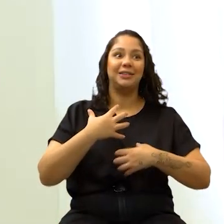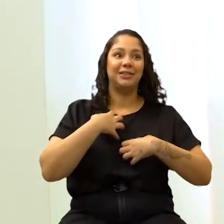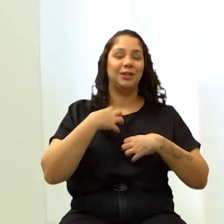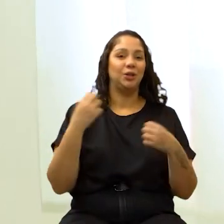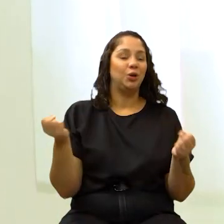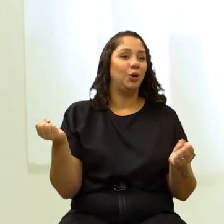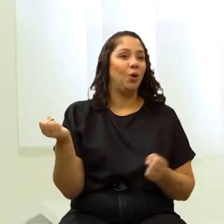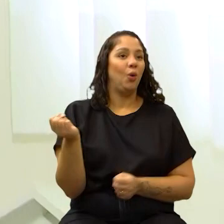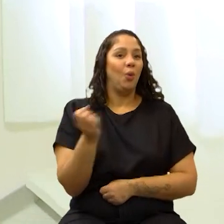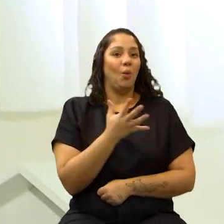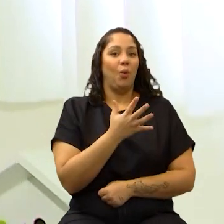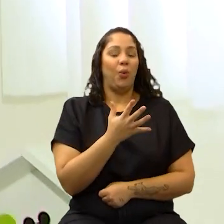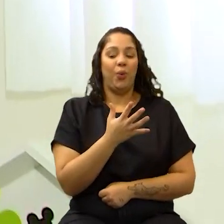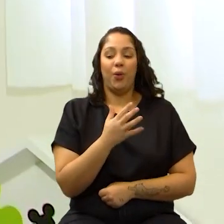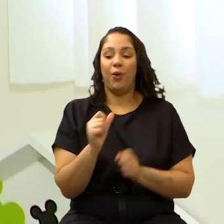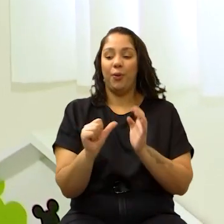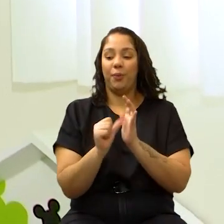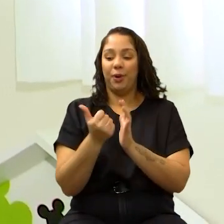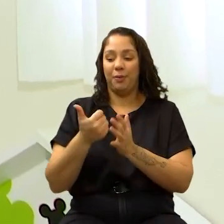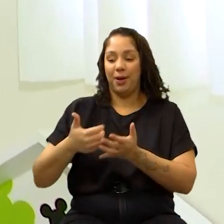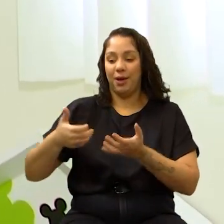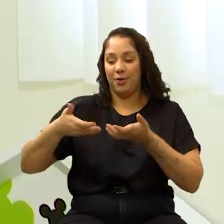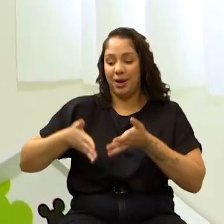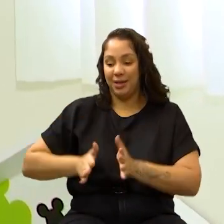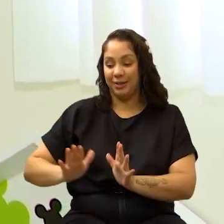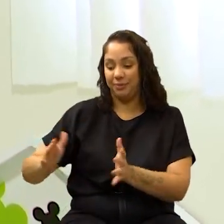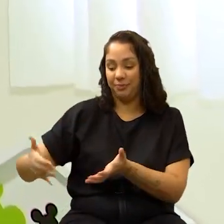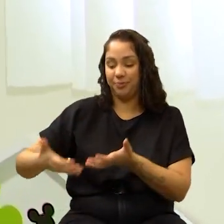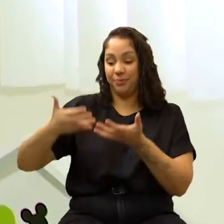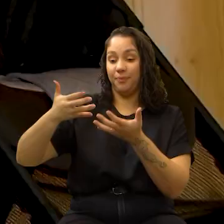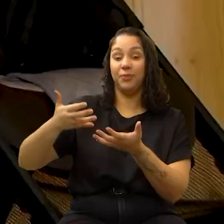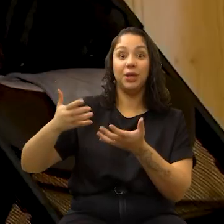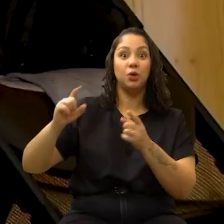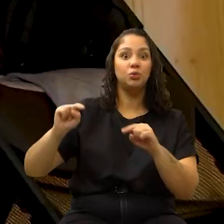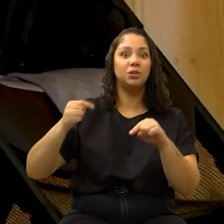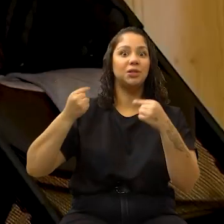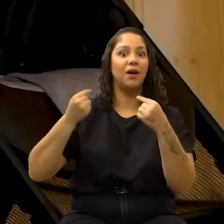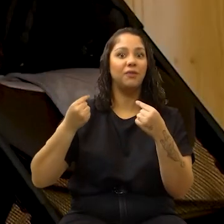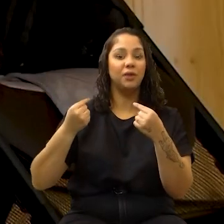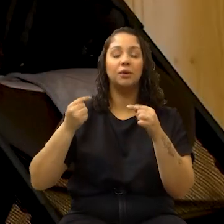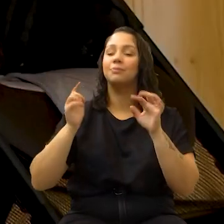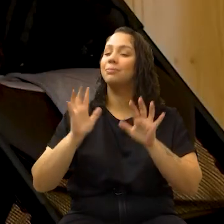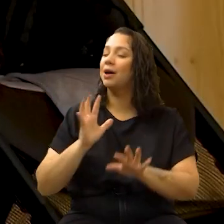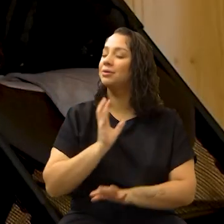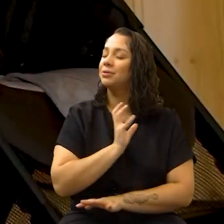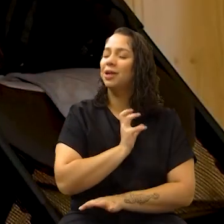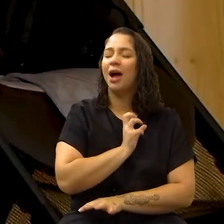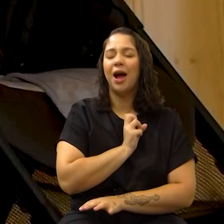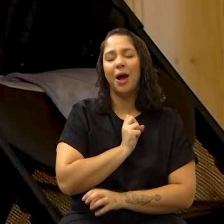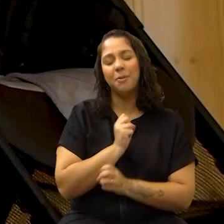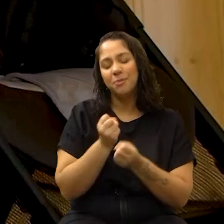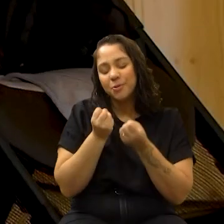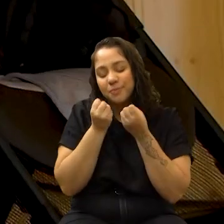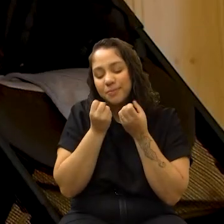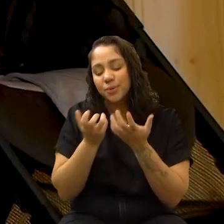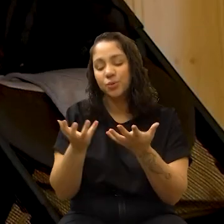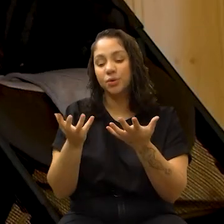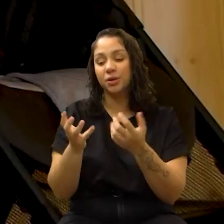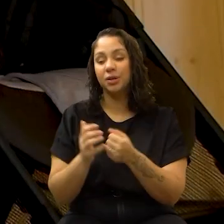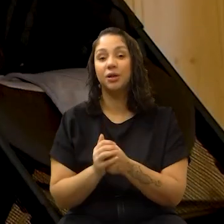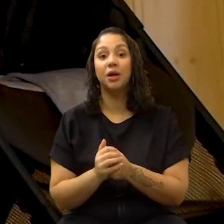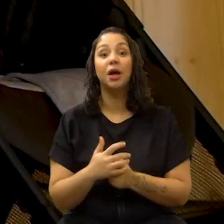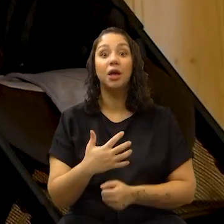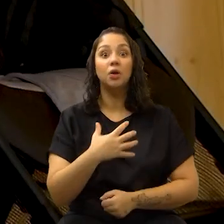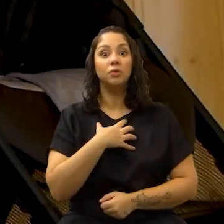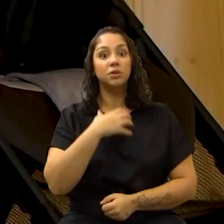uma sensação inédita com o primeiro recém-nascido. E o desafio foi grande, mas o amor é